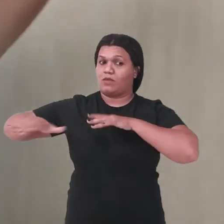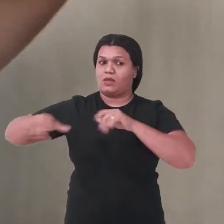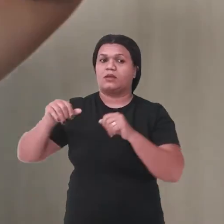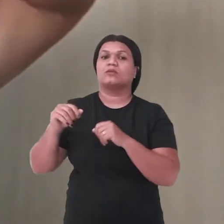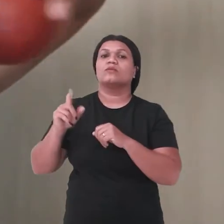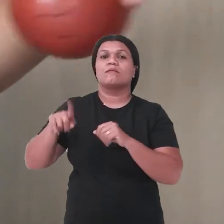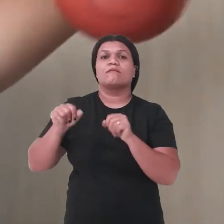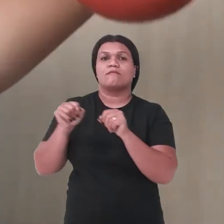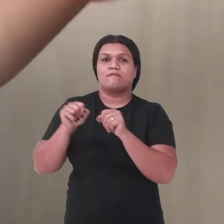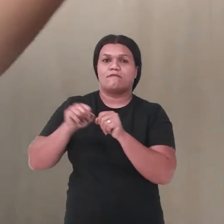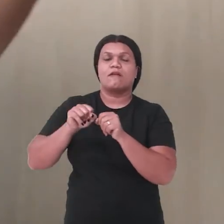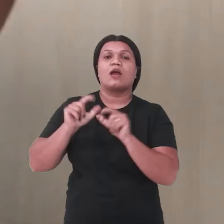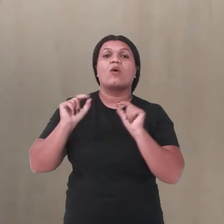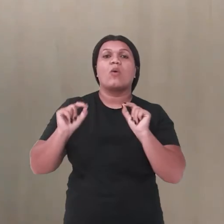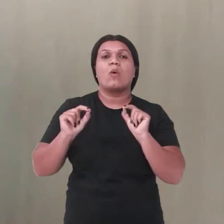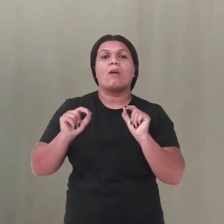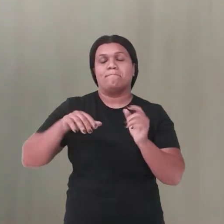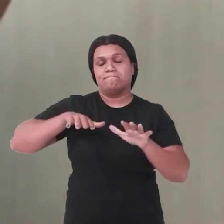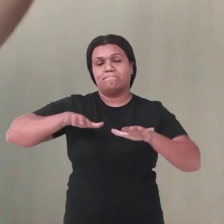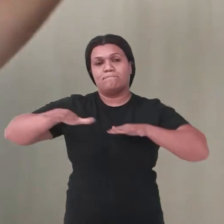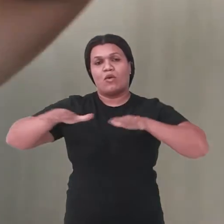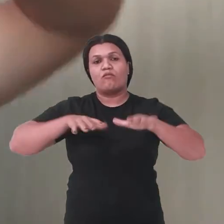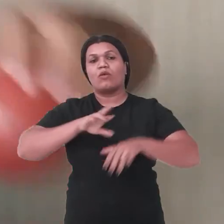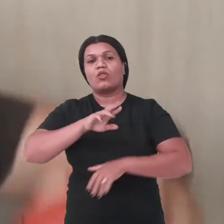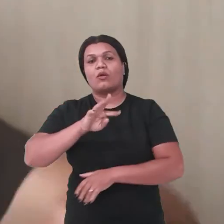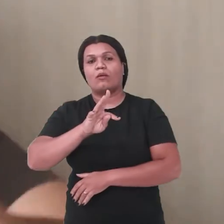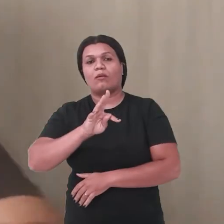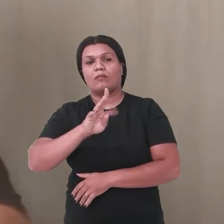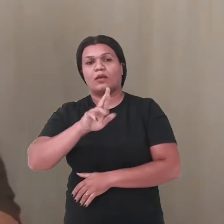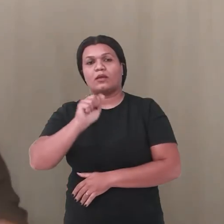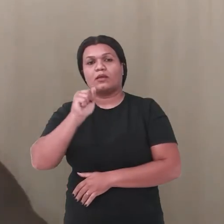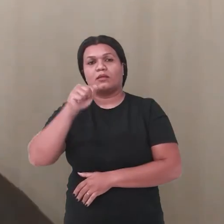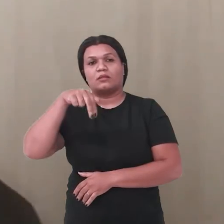movimento que a Terra faz em torno do Sol é o movimento de